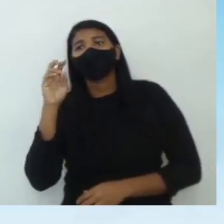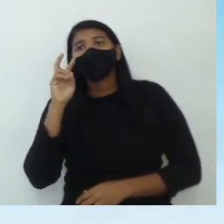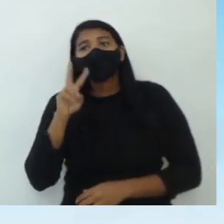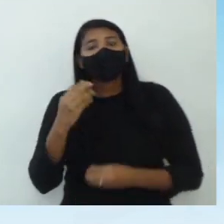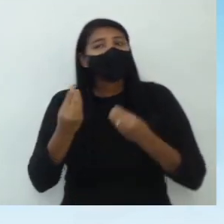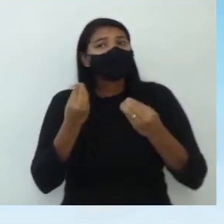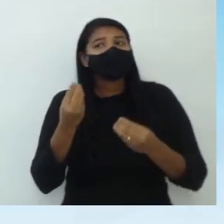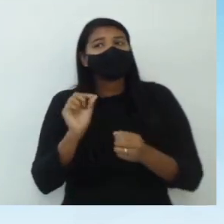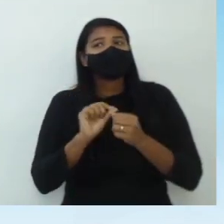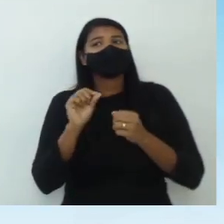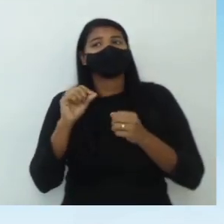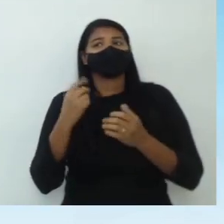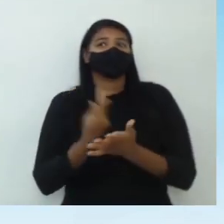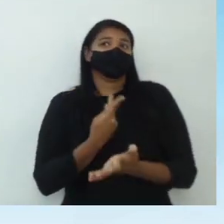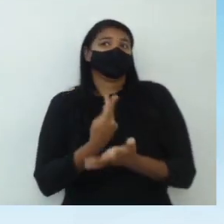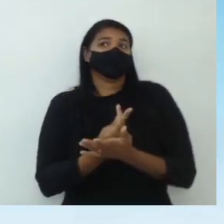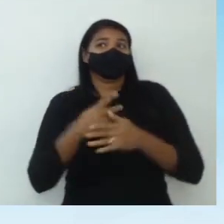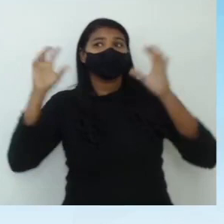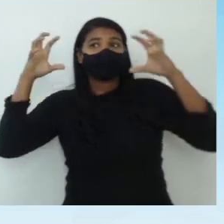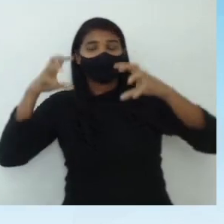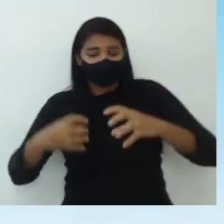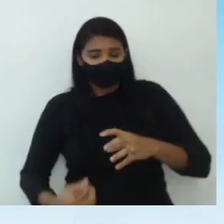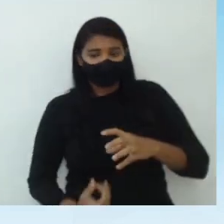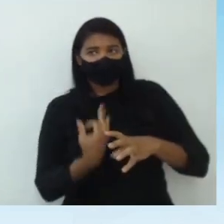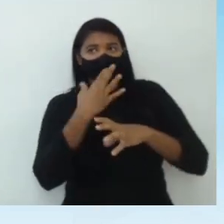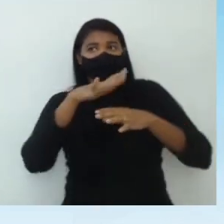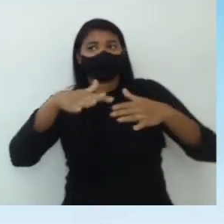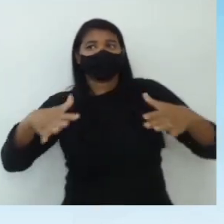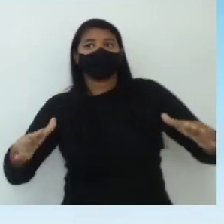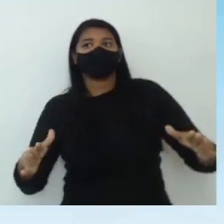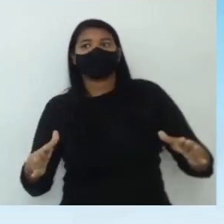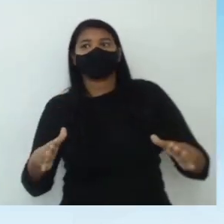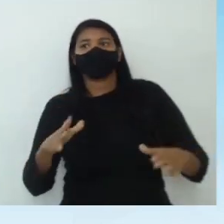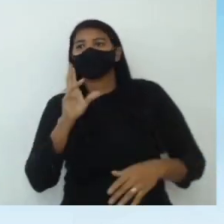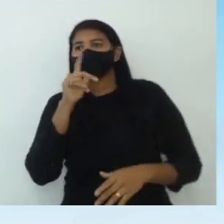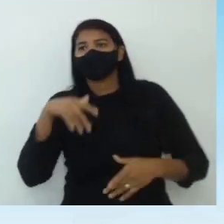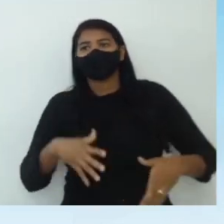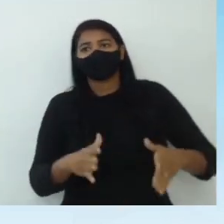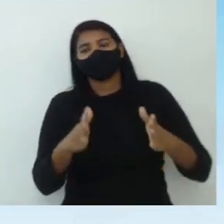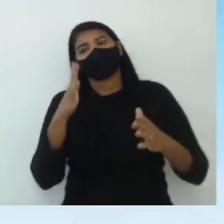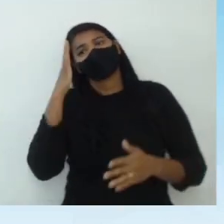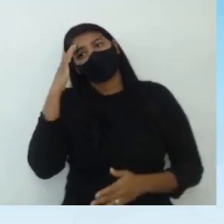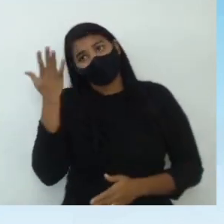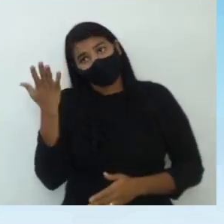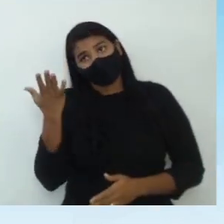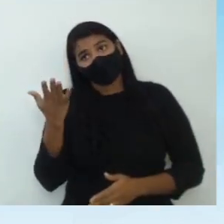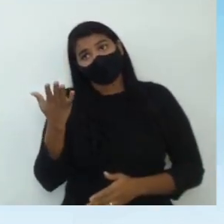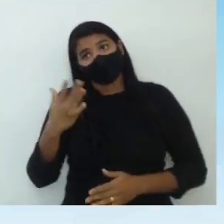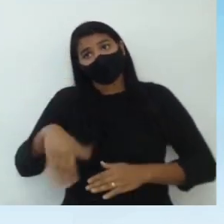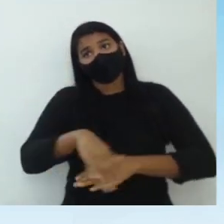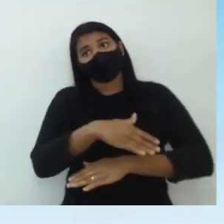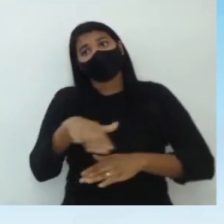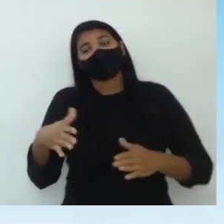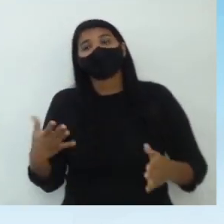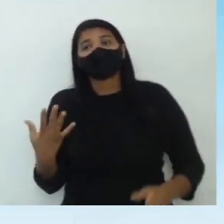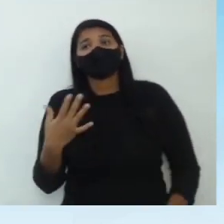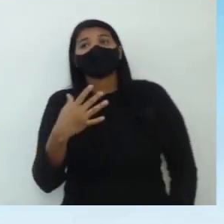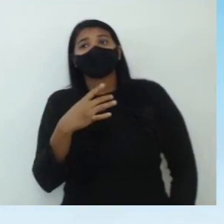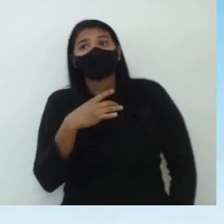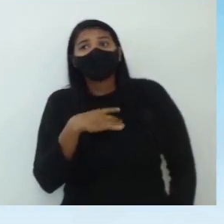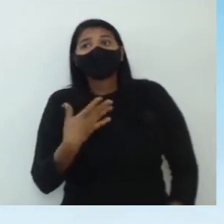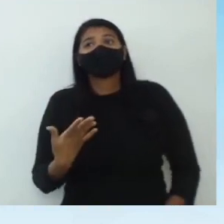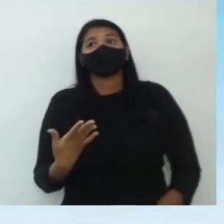foi que eu fiz de errado? É justamente isso. Então não existe ação sem reação. E a gente sente isso, veja só, se